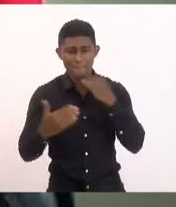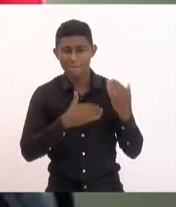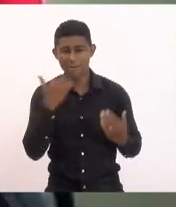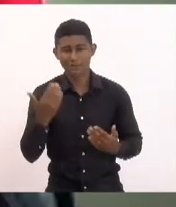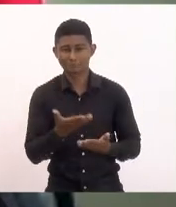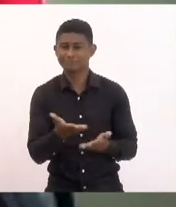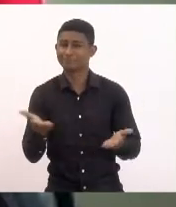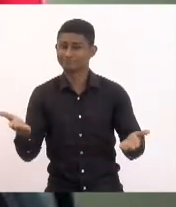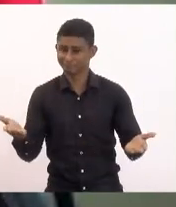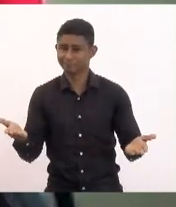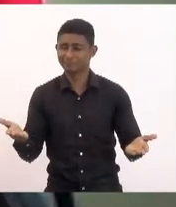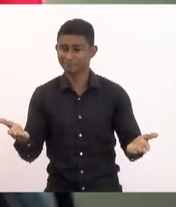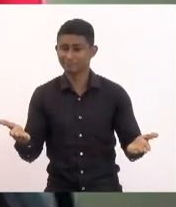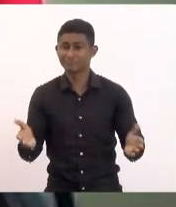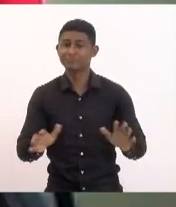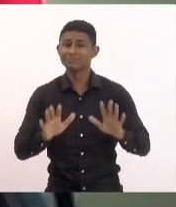detenha